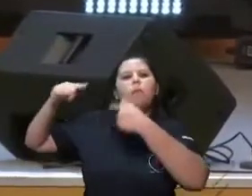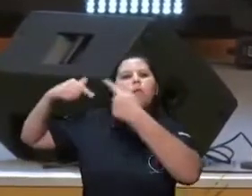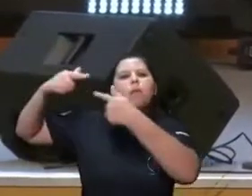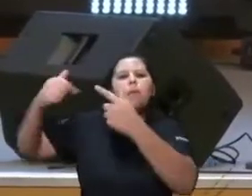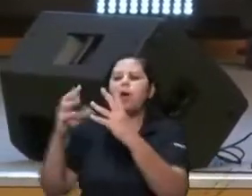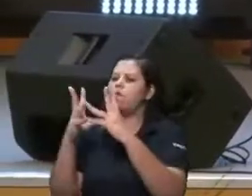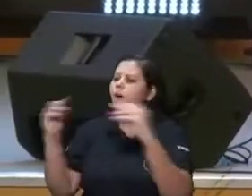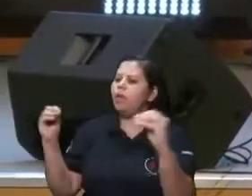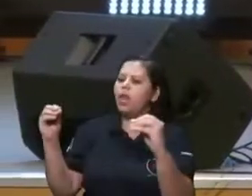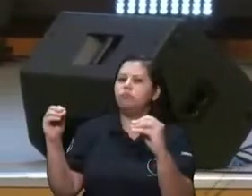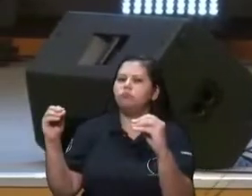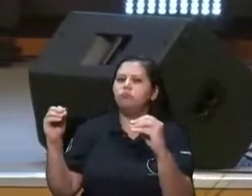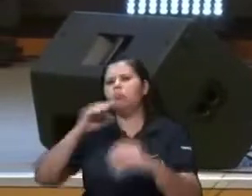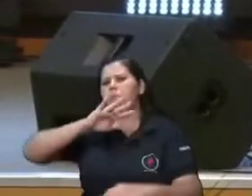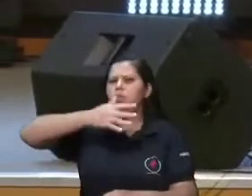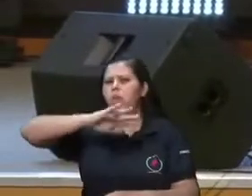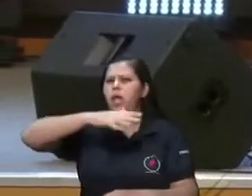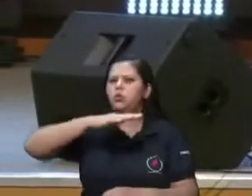Mais ou menos.